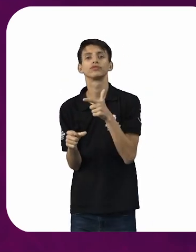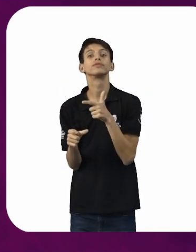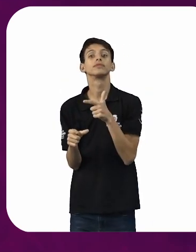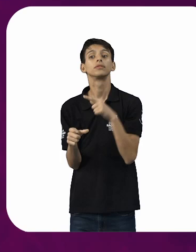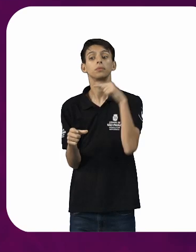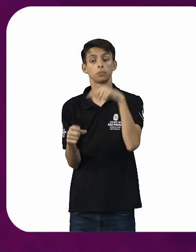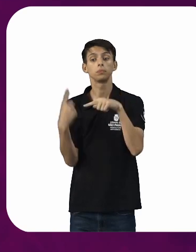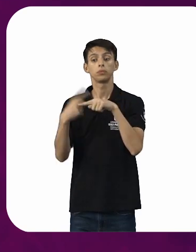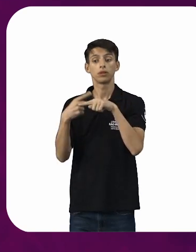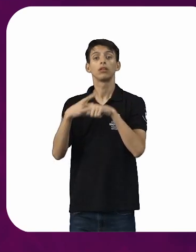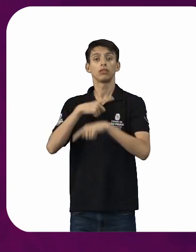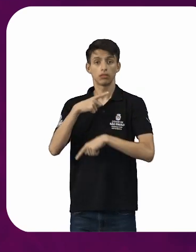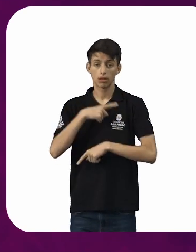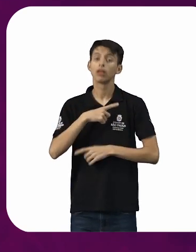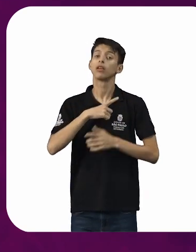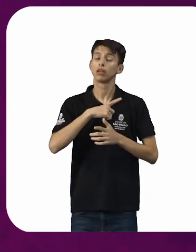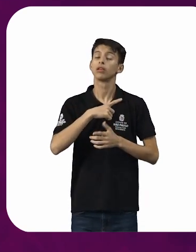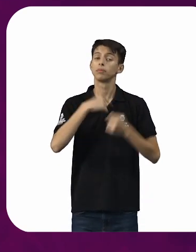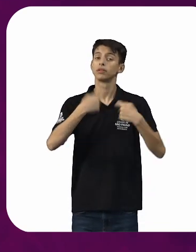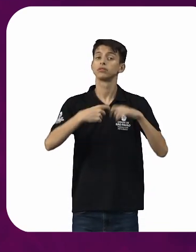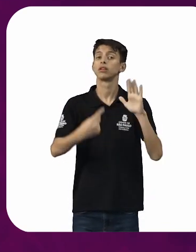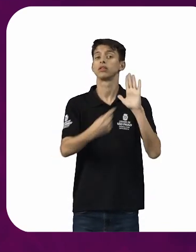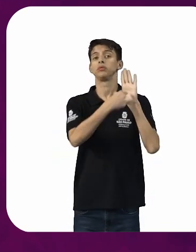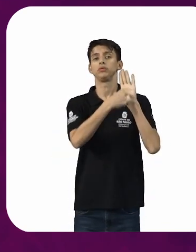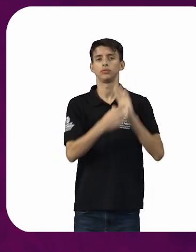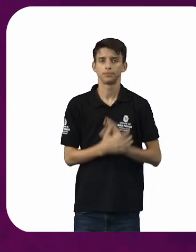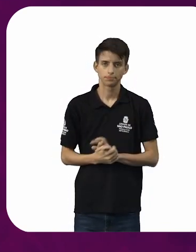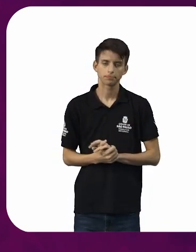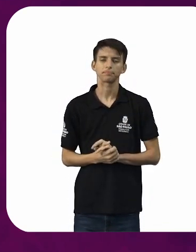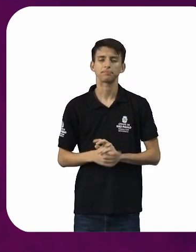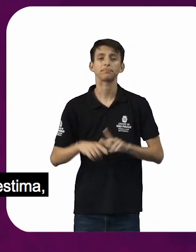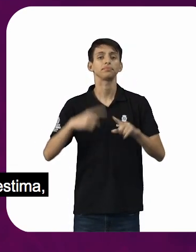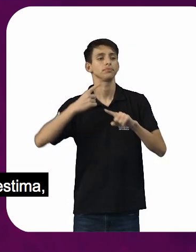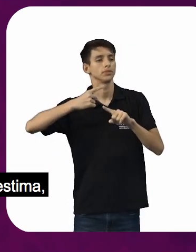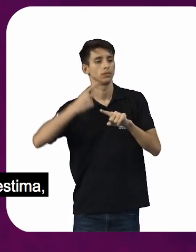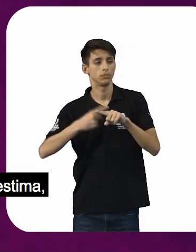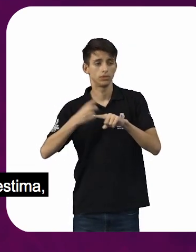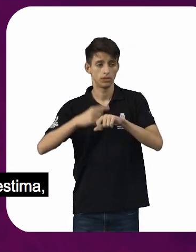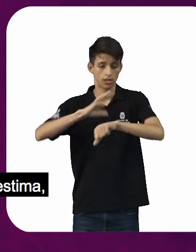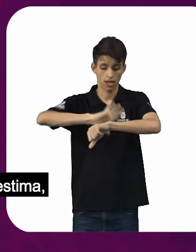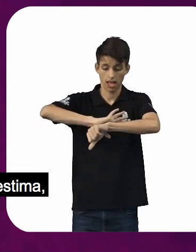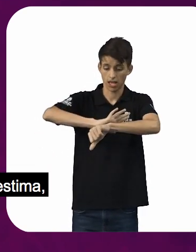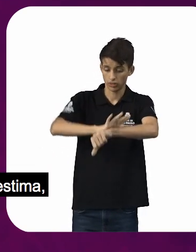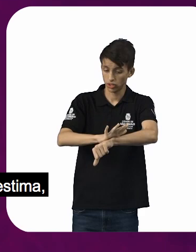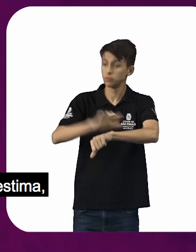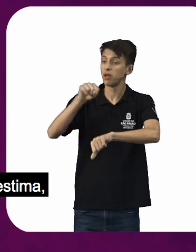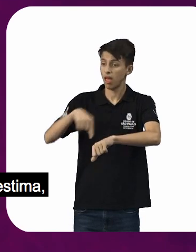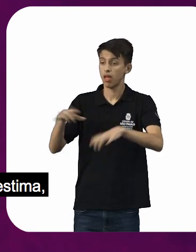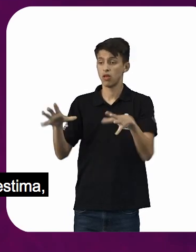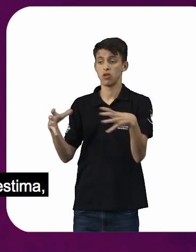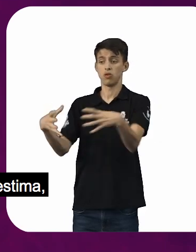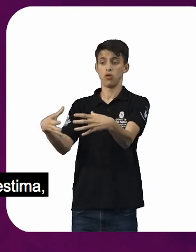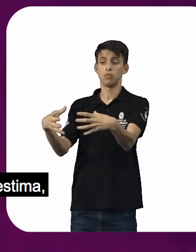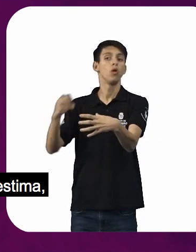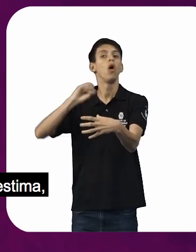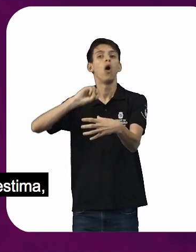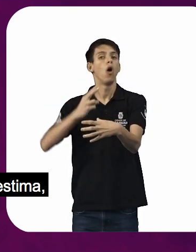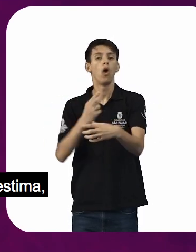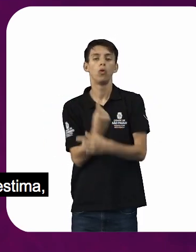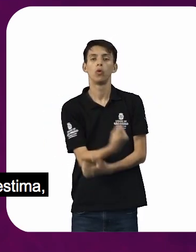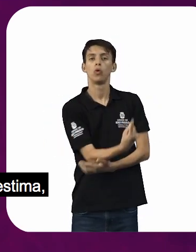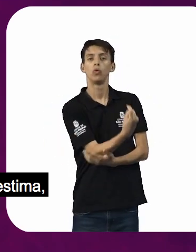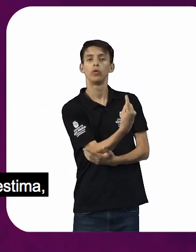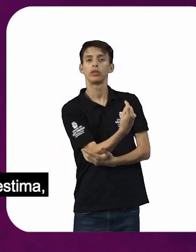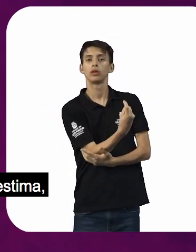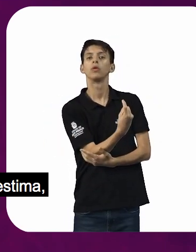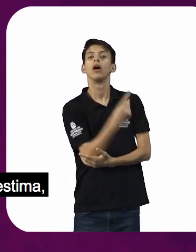de fato, o racismo ele é adoecedor, seja cometido contra um grupo ou seja cometido contra o